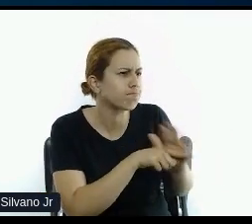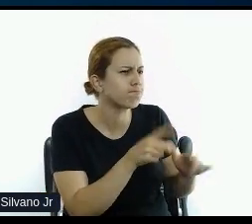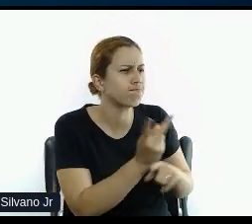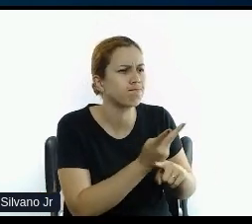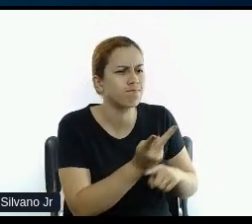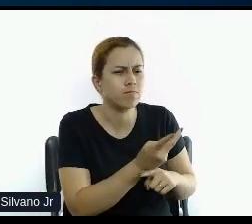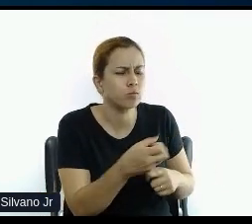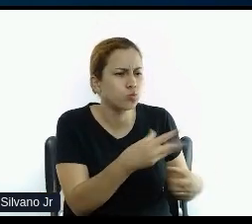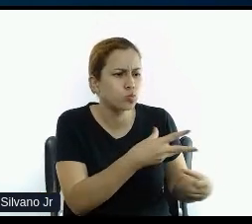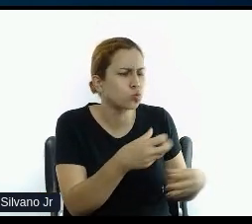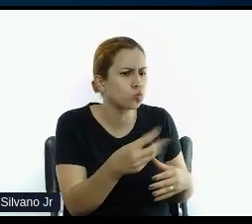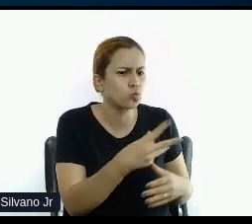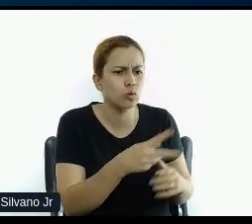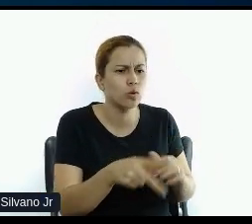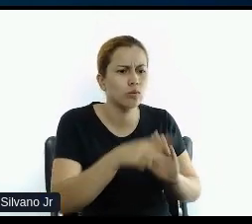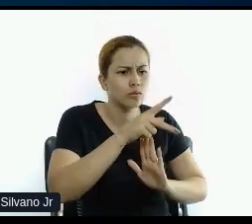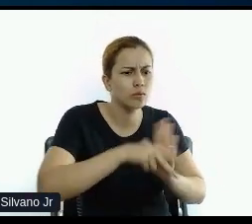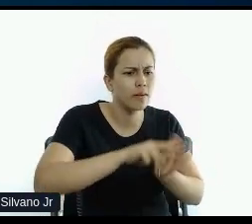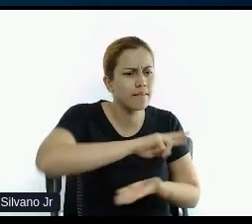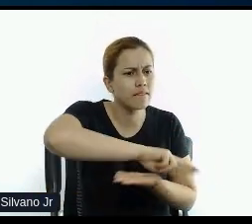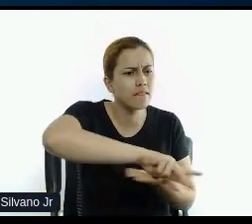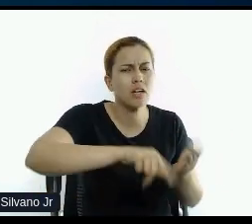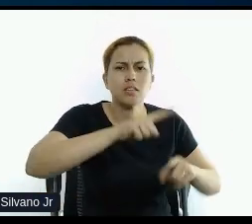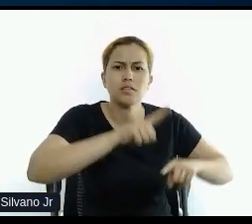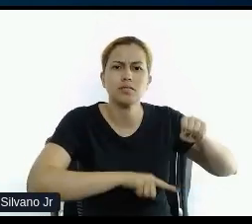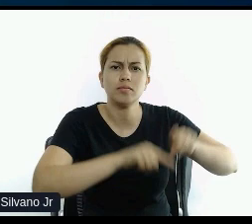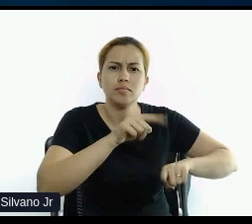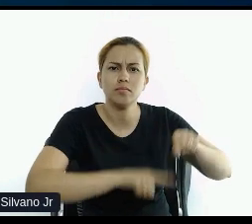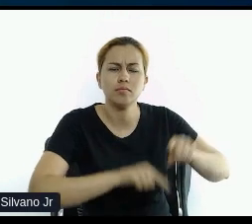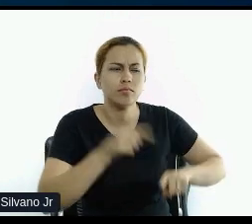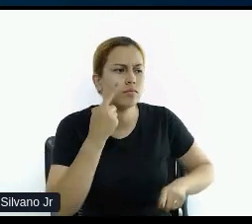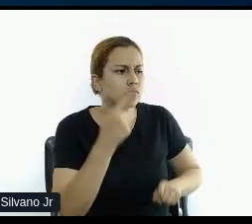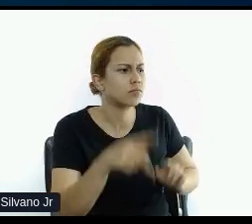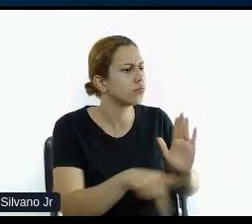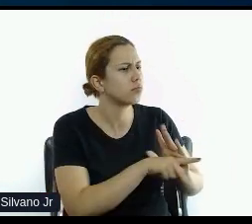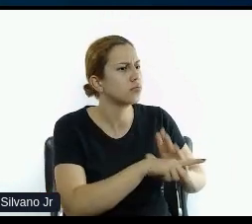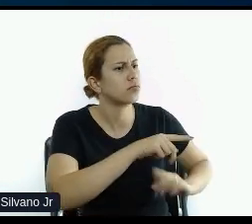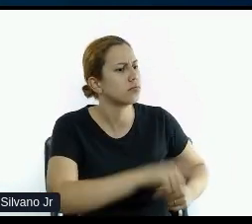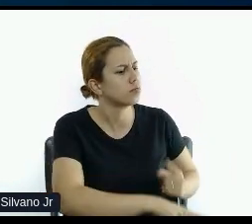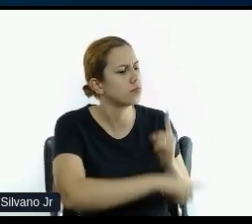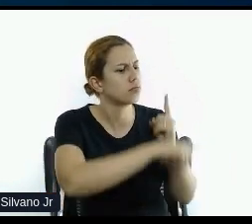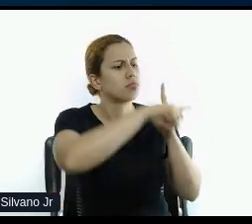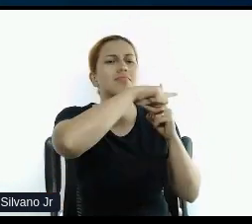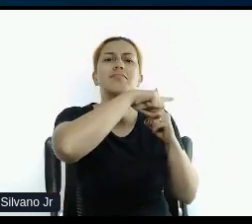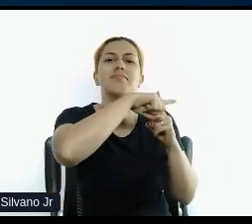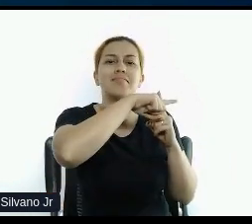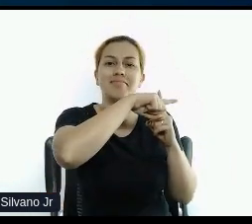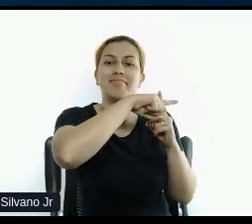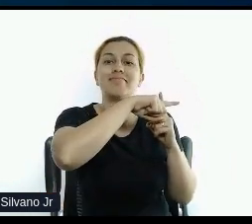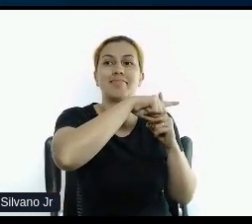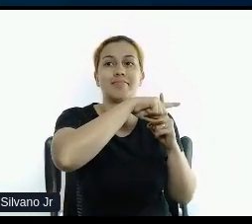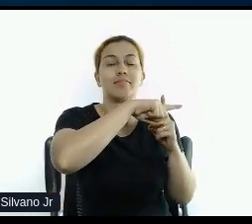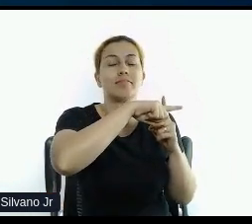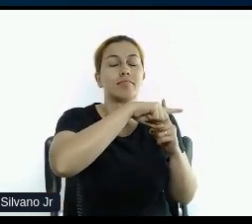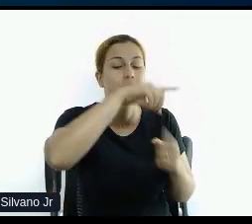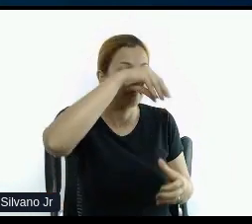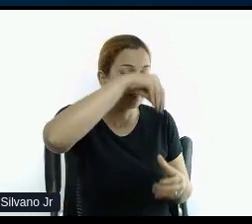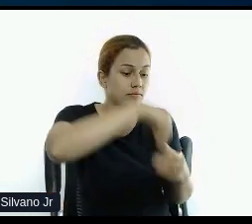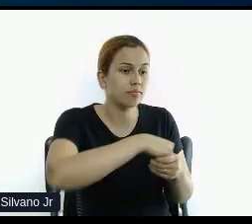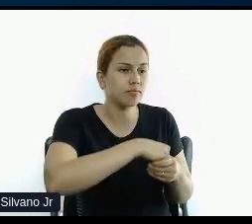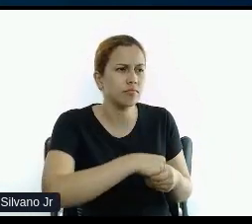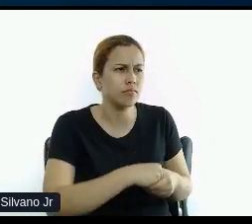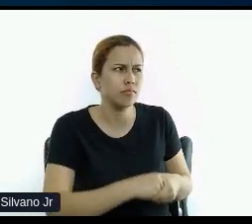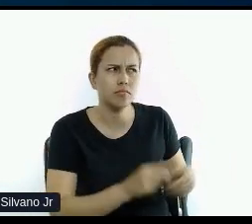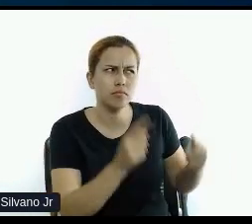de ver como a gente vai tirar aspectos positivos desses elementos todos. E eu coloco, né, um ponto que a gente